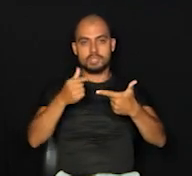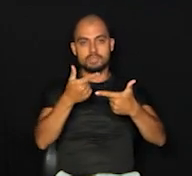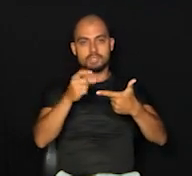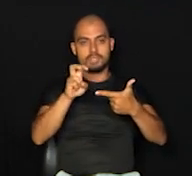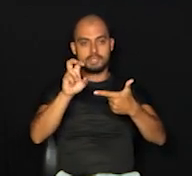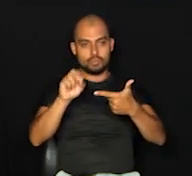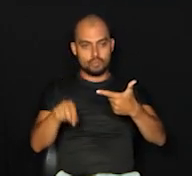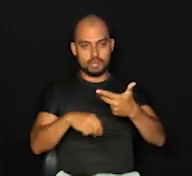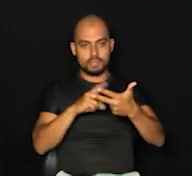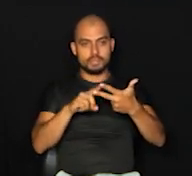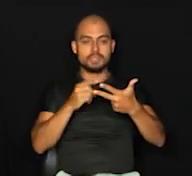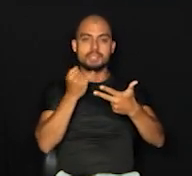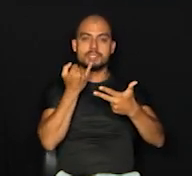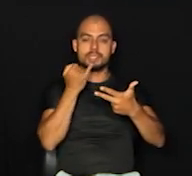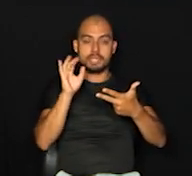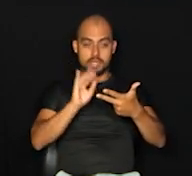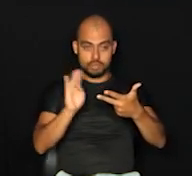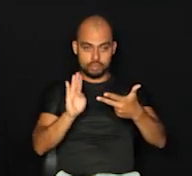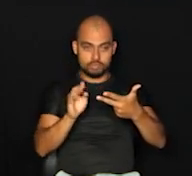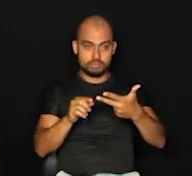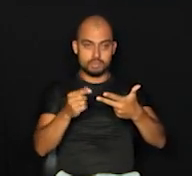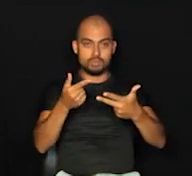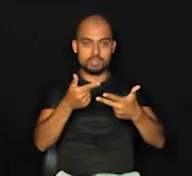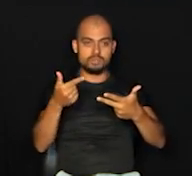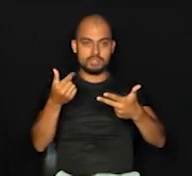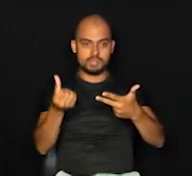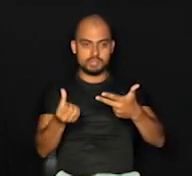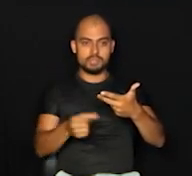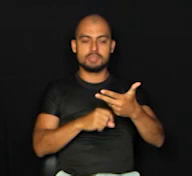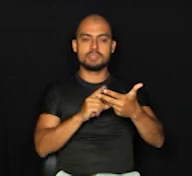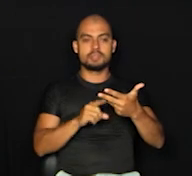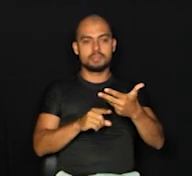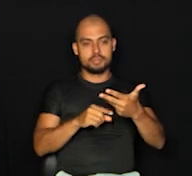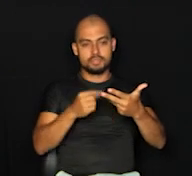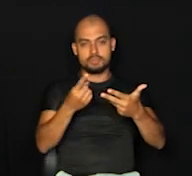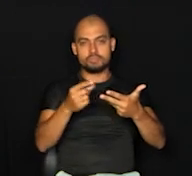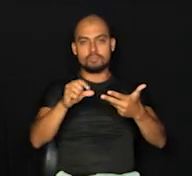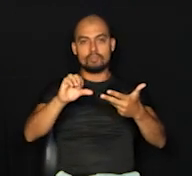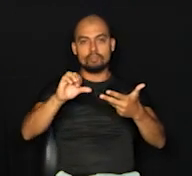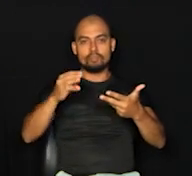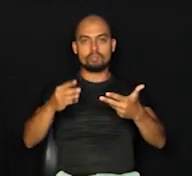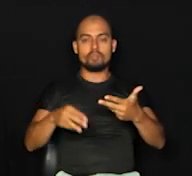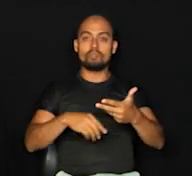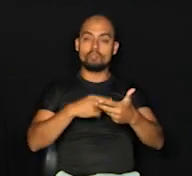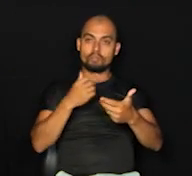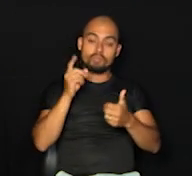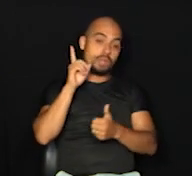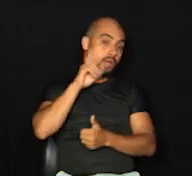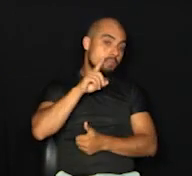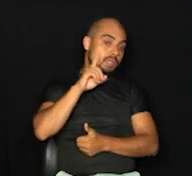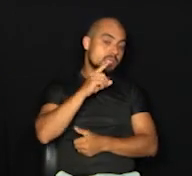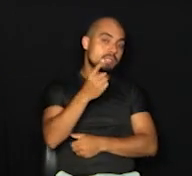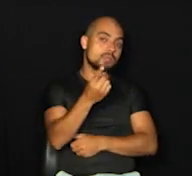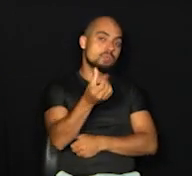Indaiatuba 226, Santa Bárbara do Oeste 193, Americana